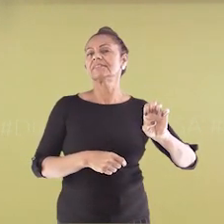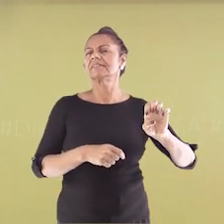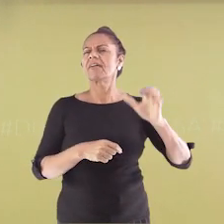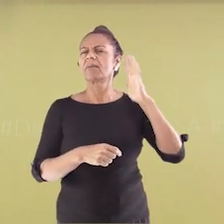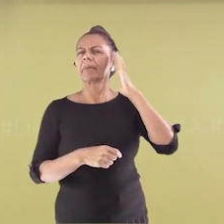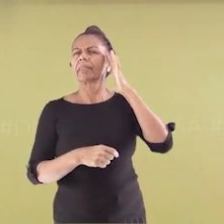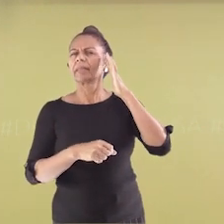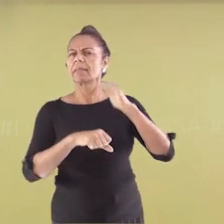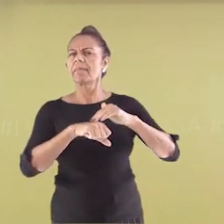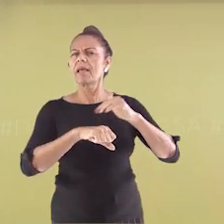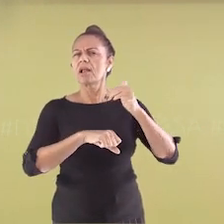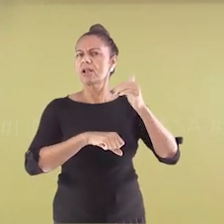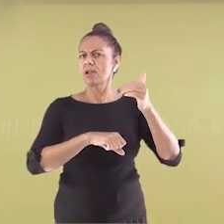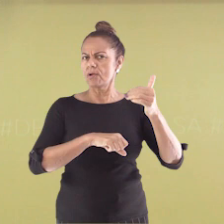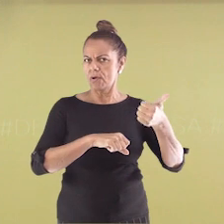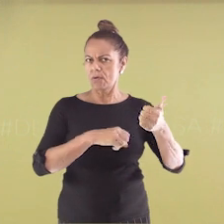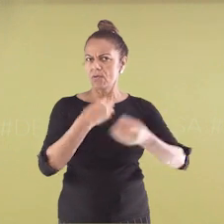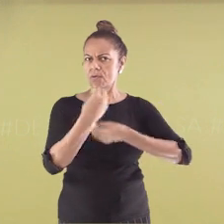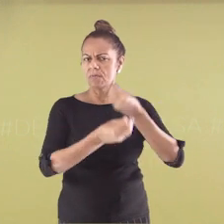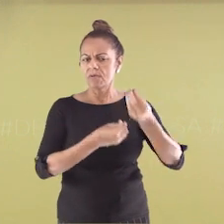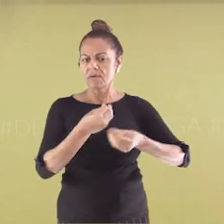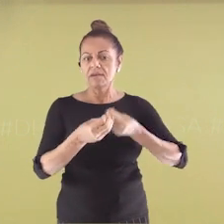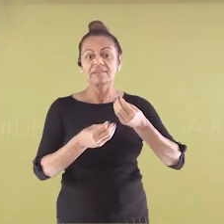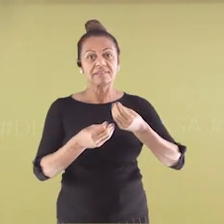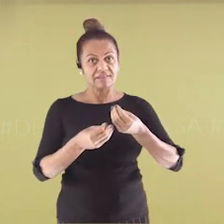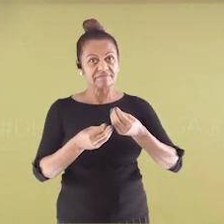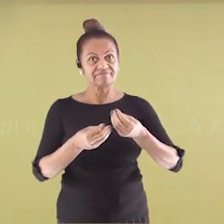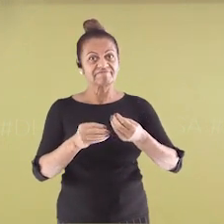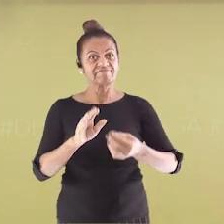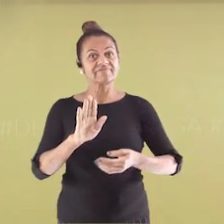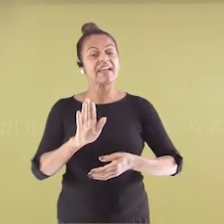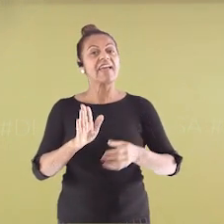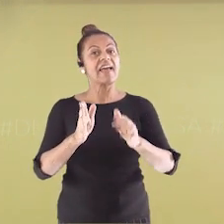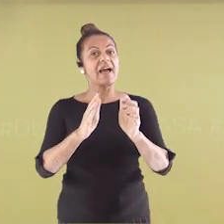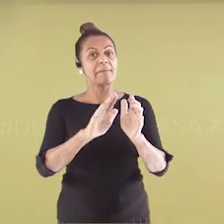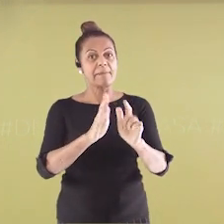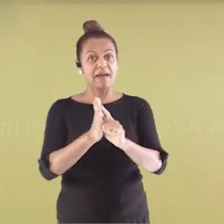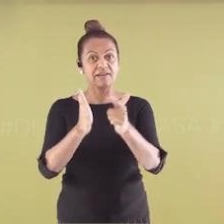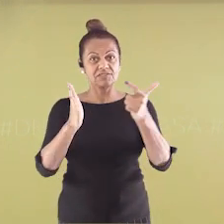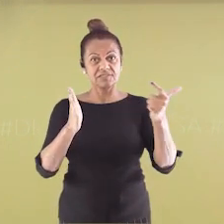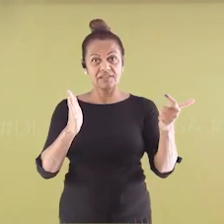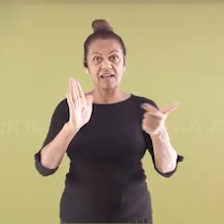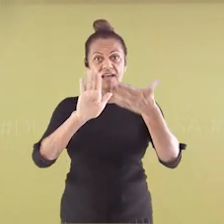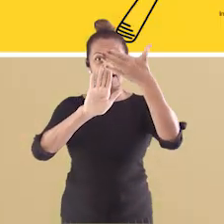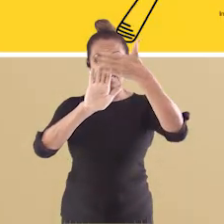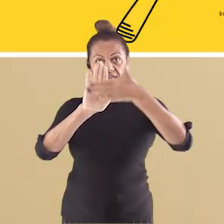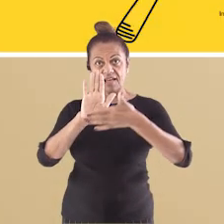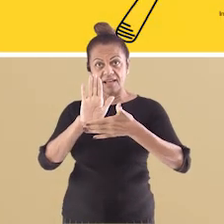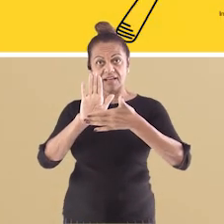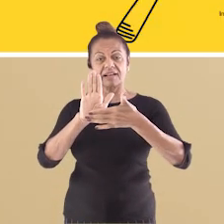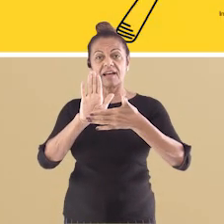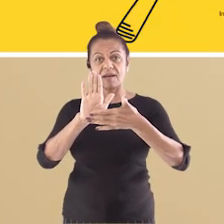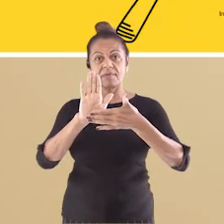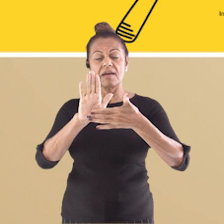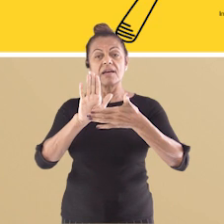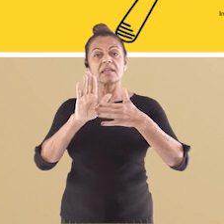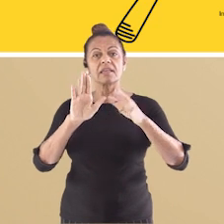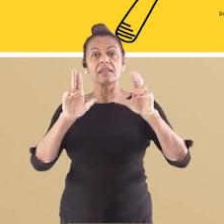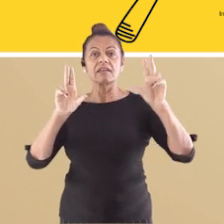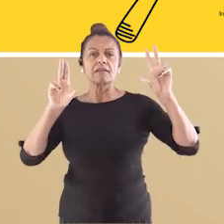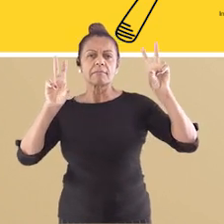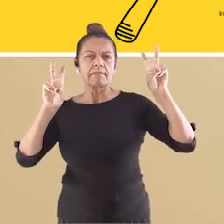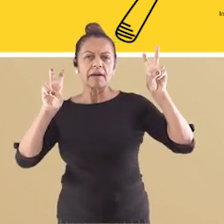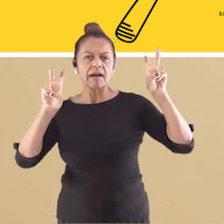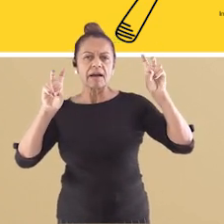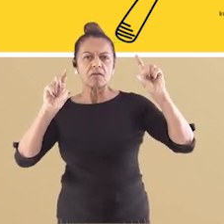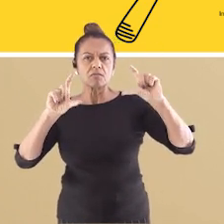título bem destacado aqui? Ele é chamado de manchete. Vamos entender melhor sobre ela? A manchete é um